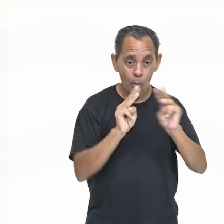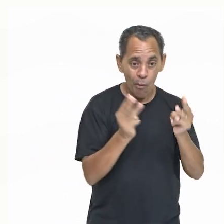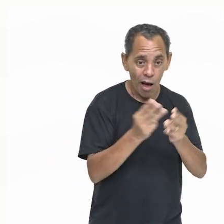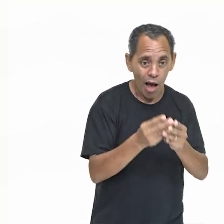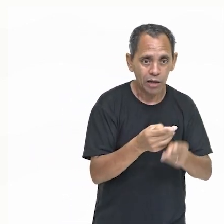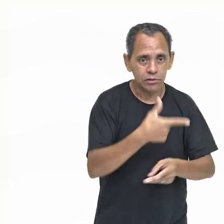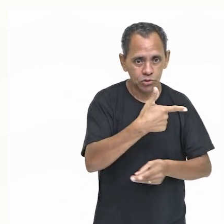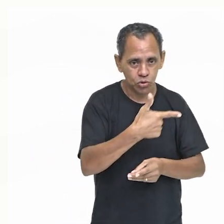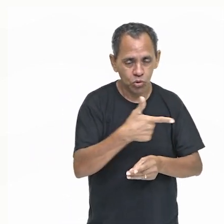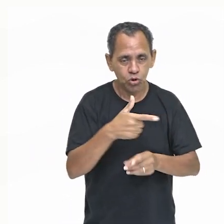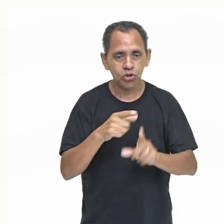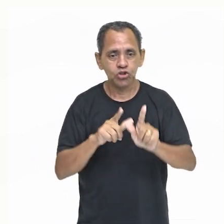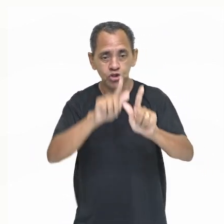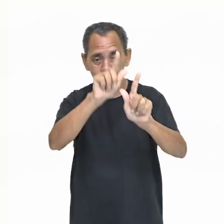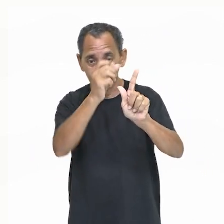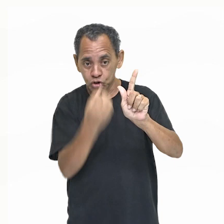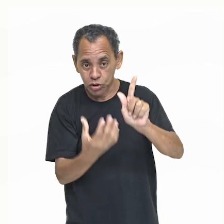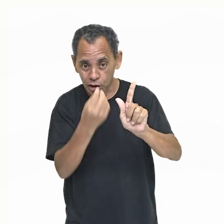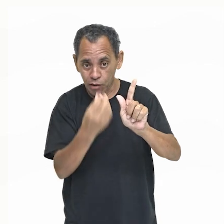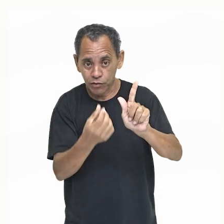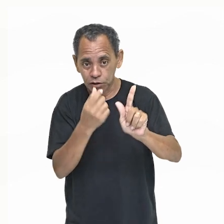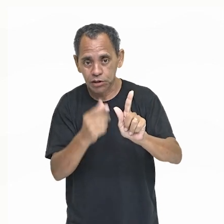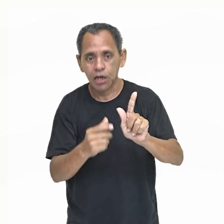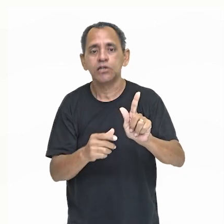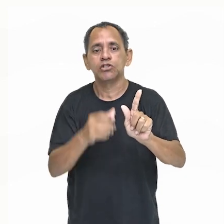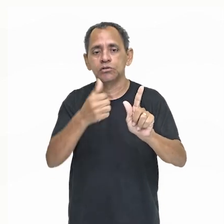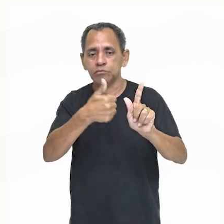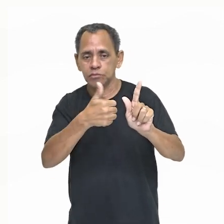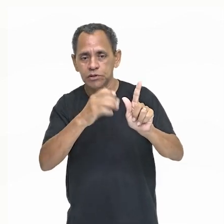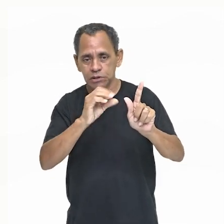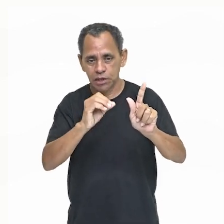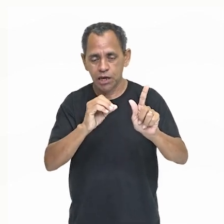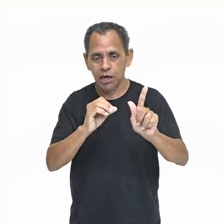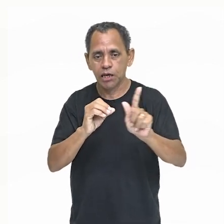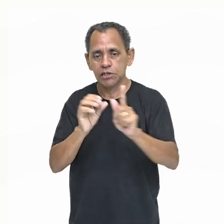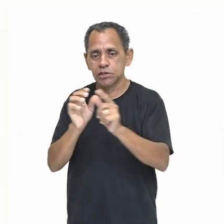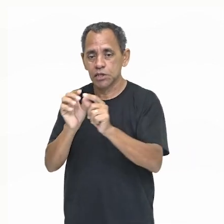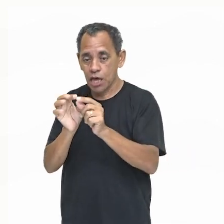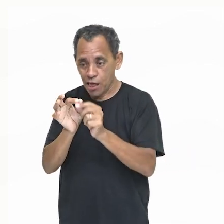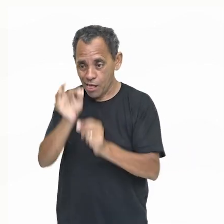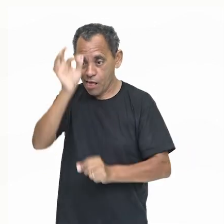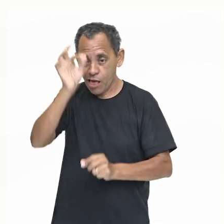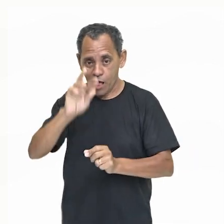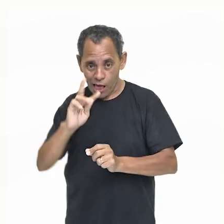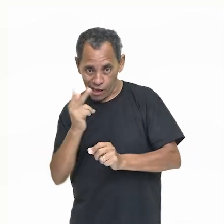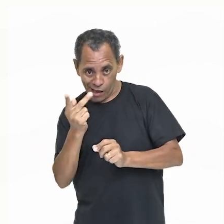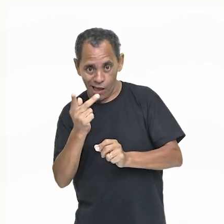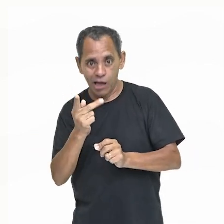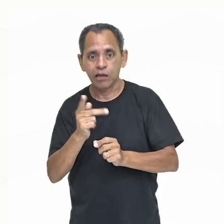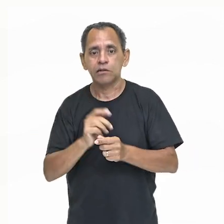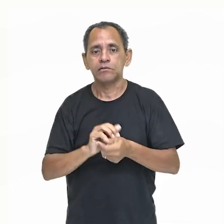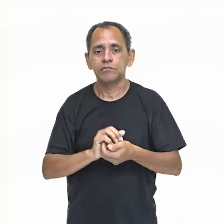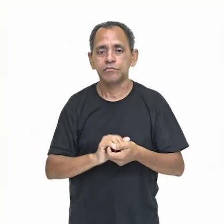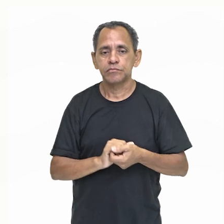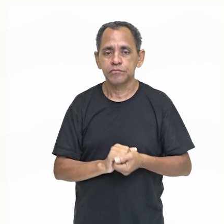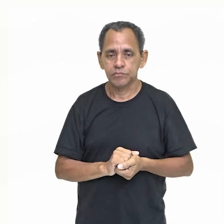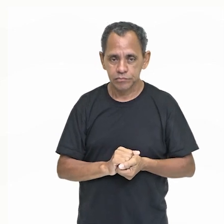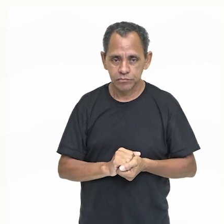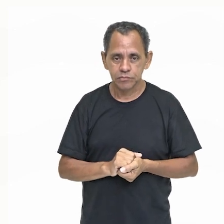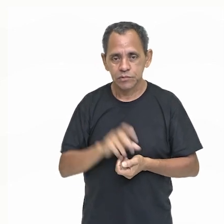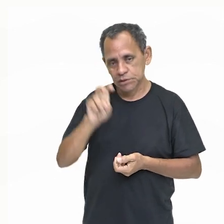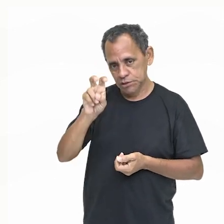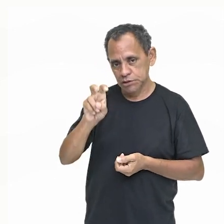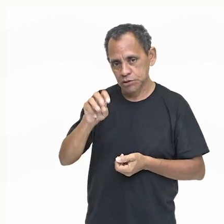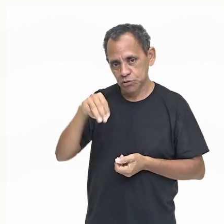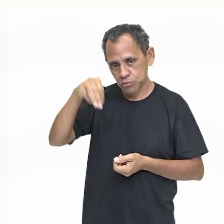g é 10 como a gente informou lá no enunciado e a altura que o corpo se encontra da superfície ó o h lá é